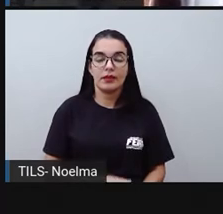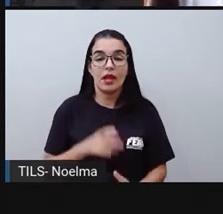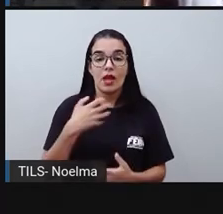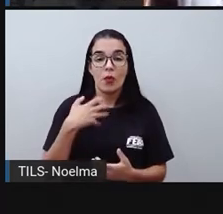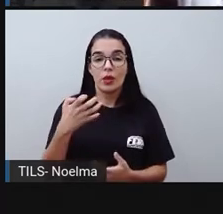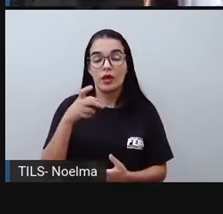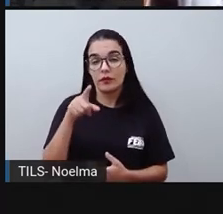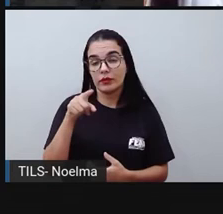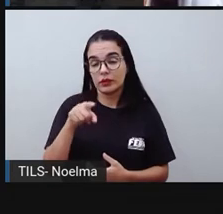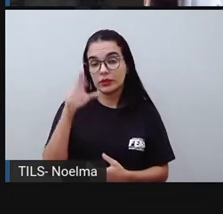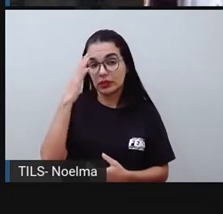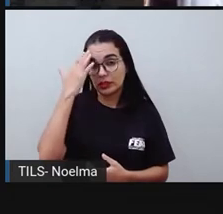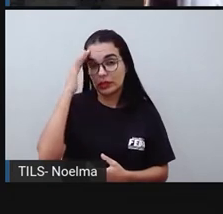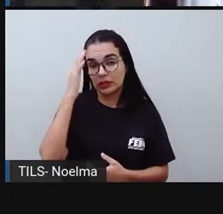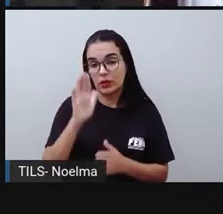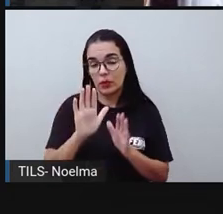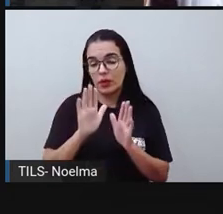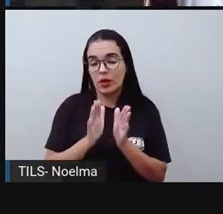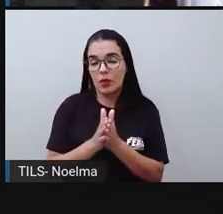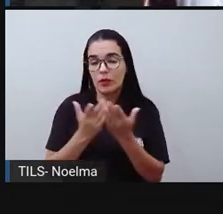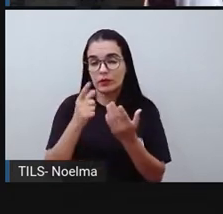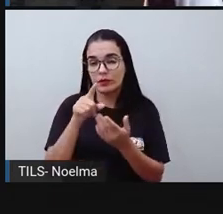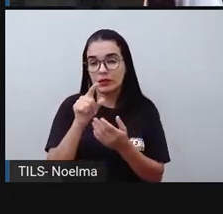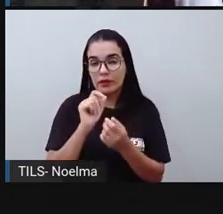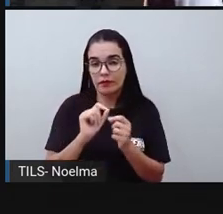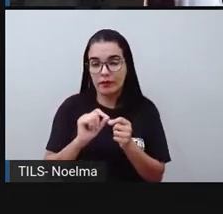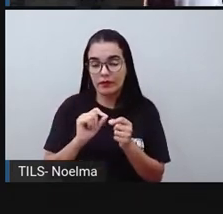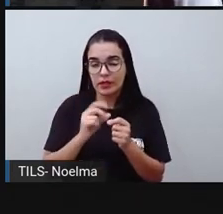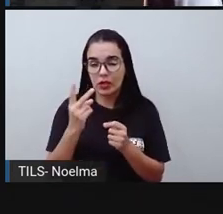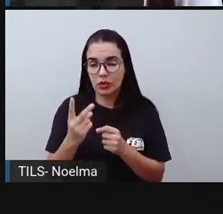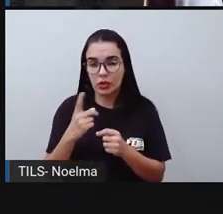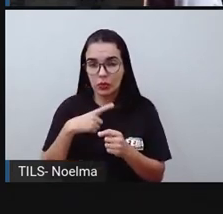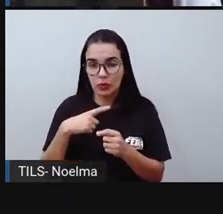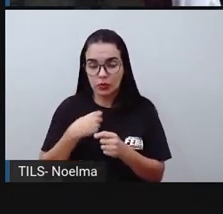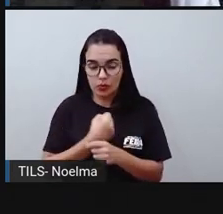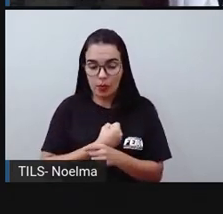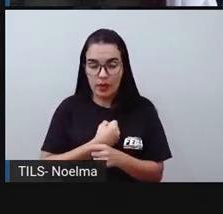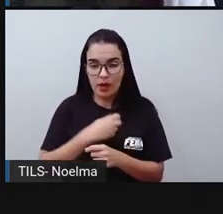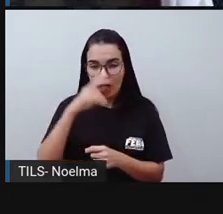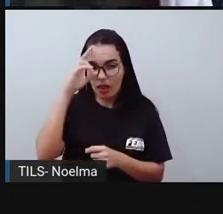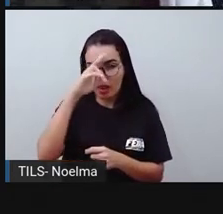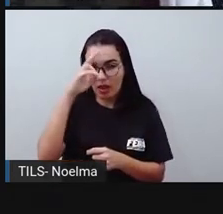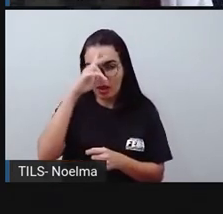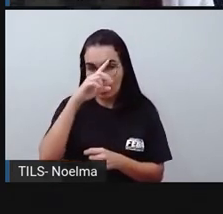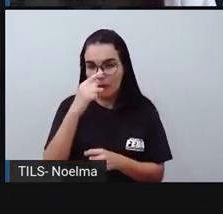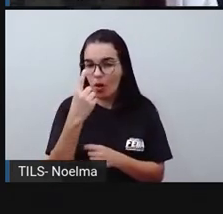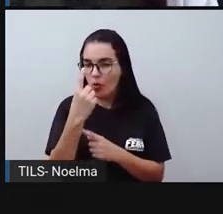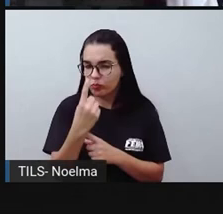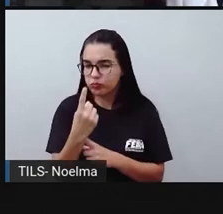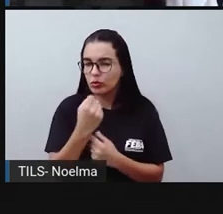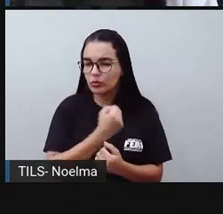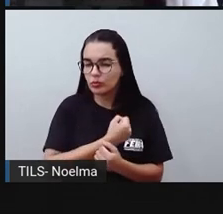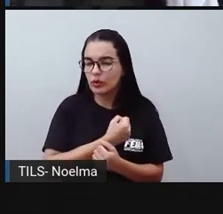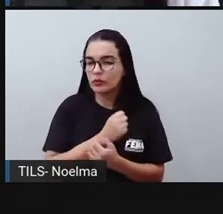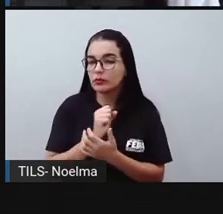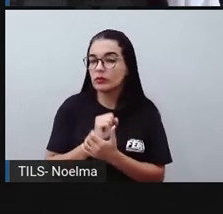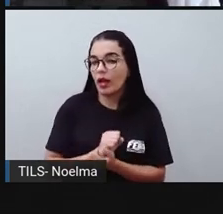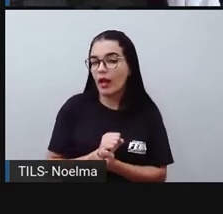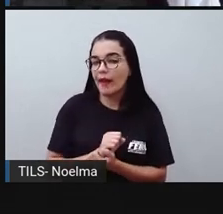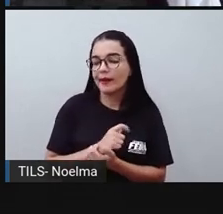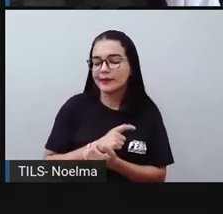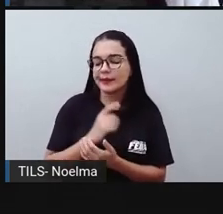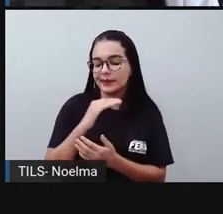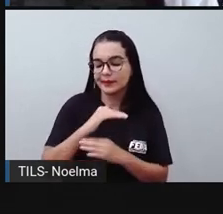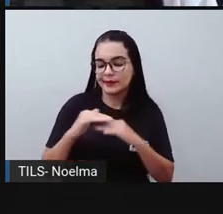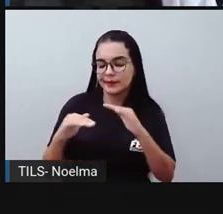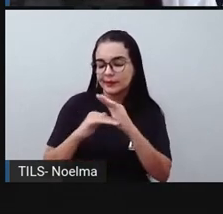entendam que quando a gente vai multiplicar essa continha que tem dois números, lembra lá que num número só... o número que está na parte